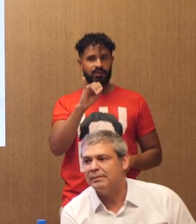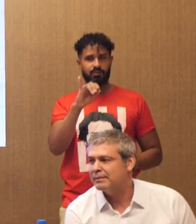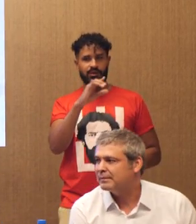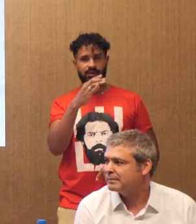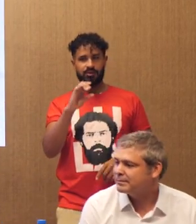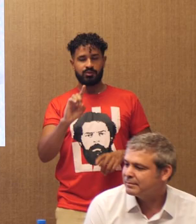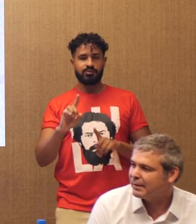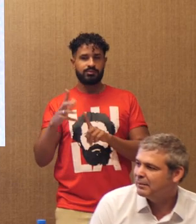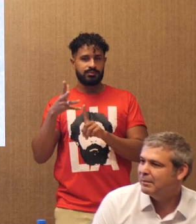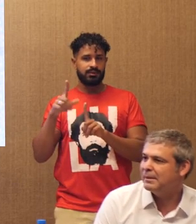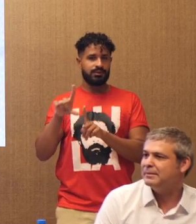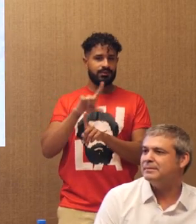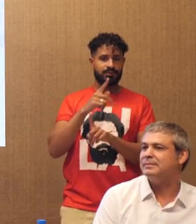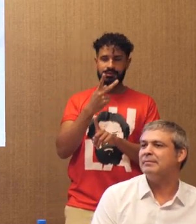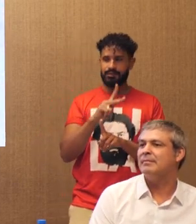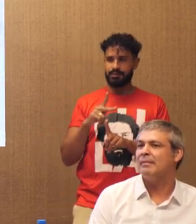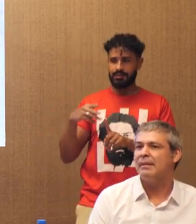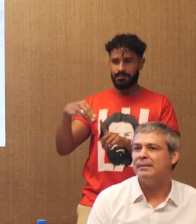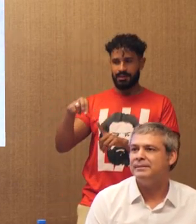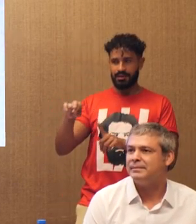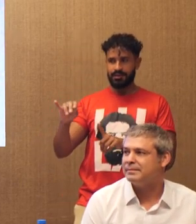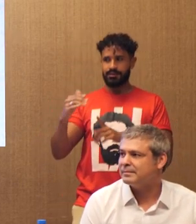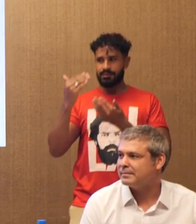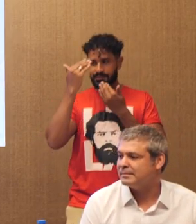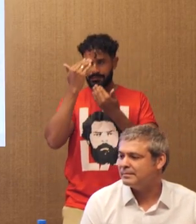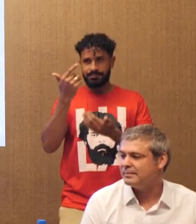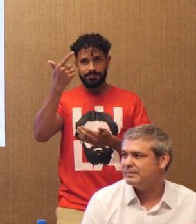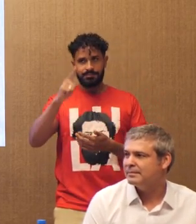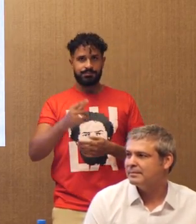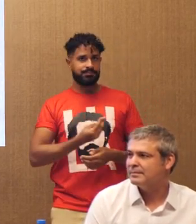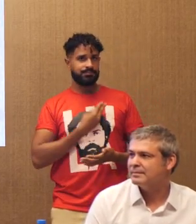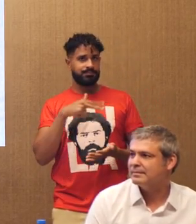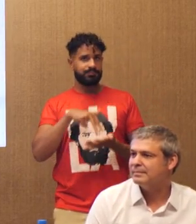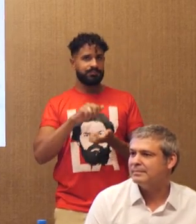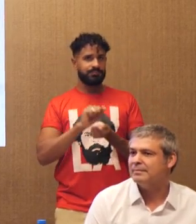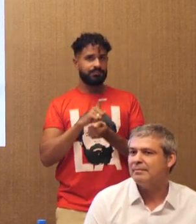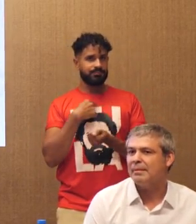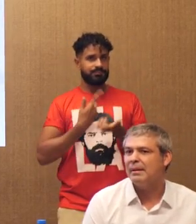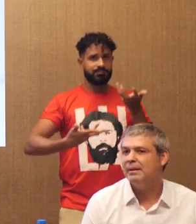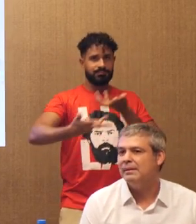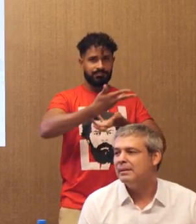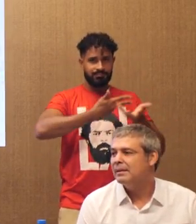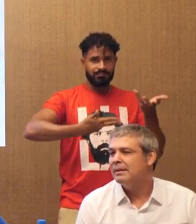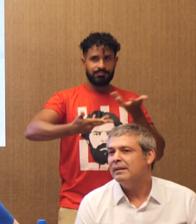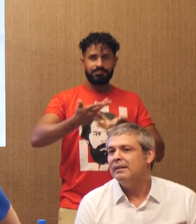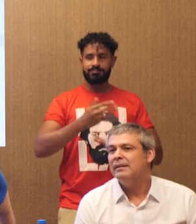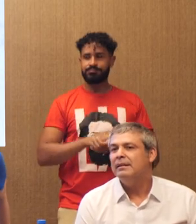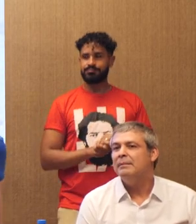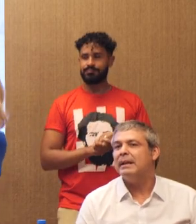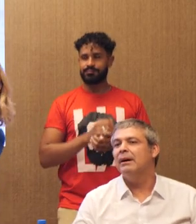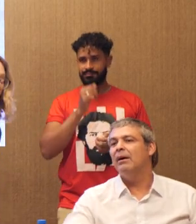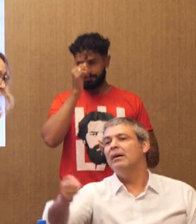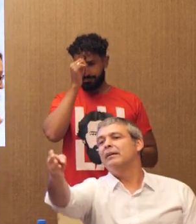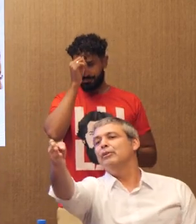vida de Maria do Rosário, tá bom? Vou passar para Maria e agradecer mais uma vez por estar aqui conosco para compartilhar. E o